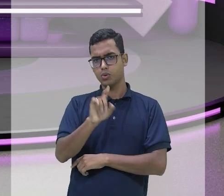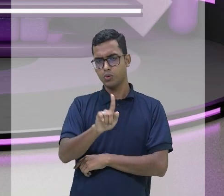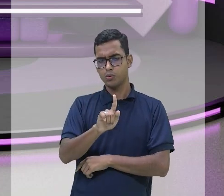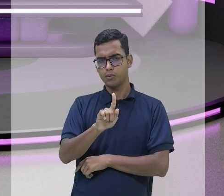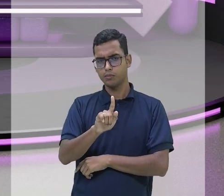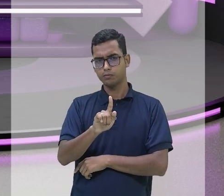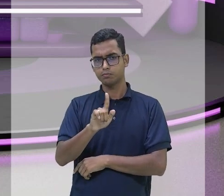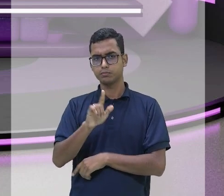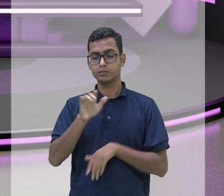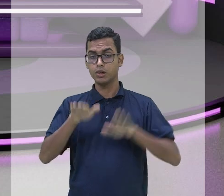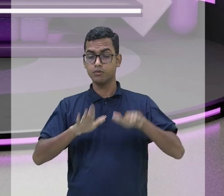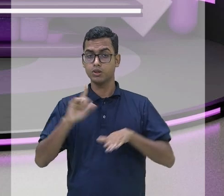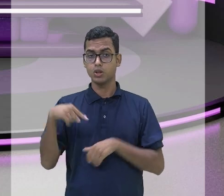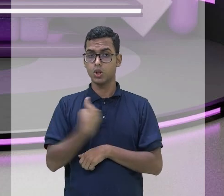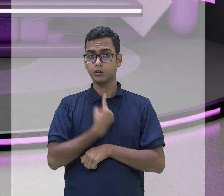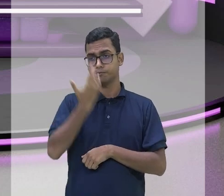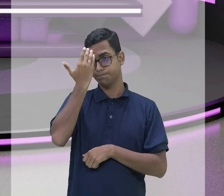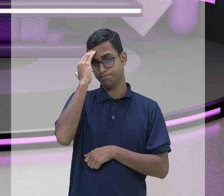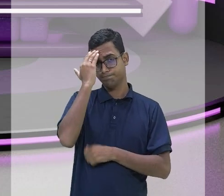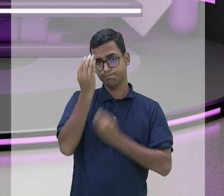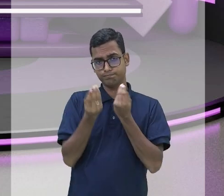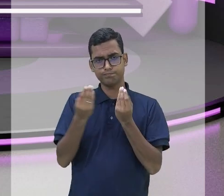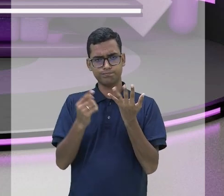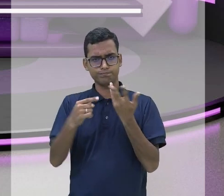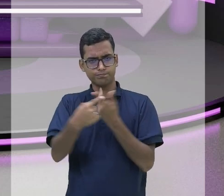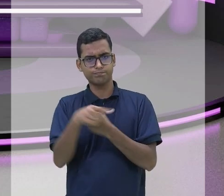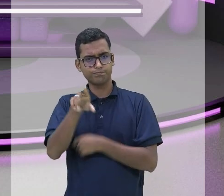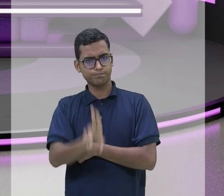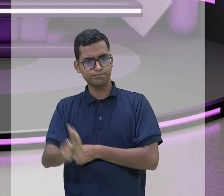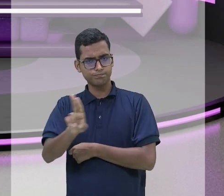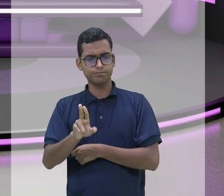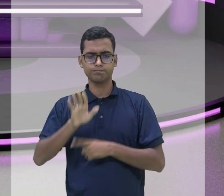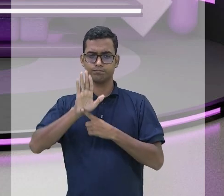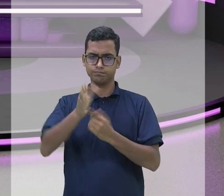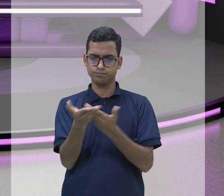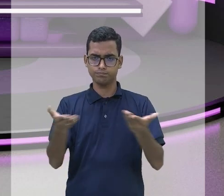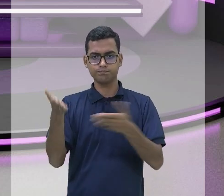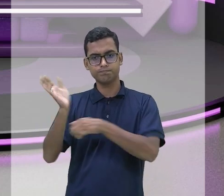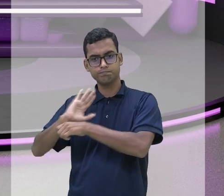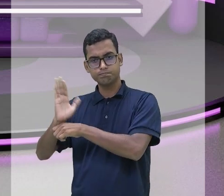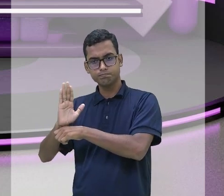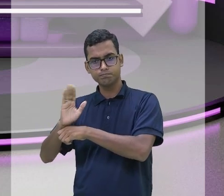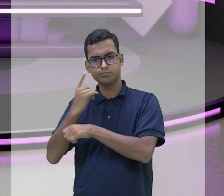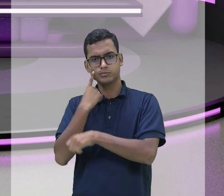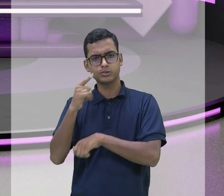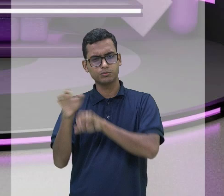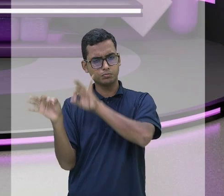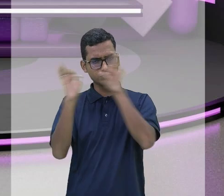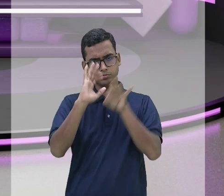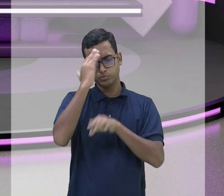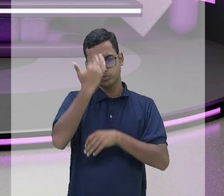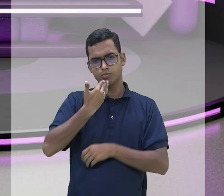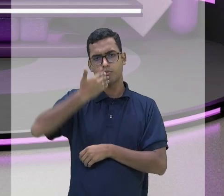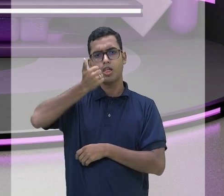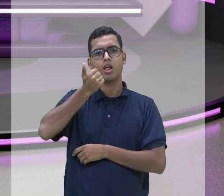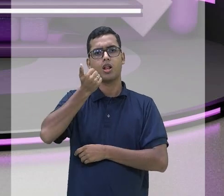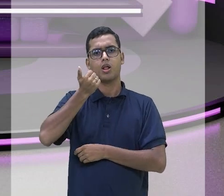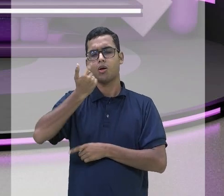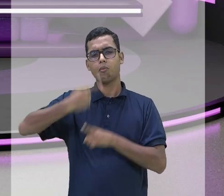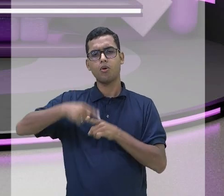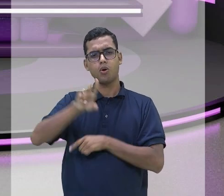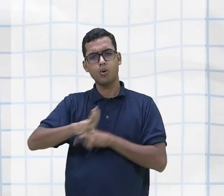o logaritmo, ele tem muitas aplicações e a gente vai mostrar um vídeo agora onde vocês vão entender um pouco melhor por que a gente